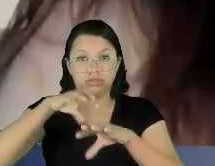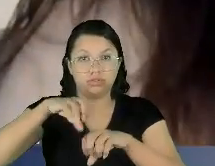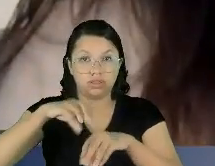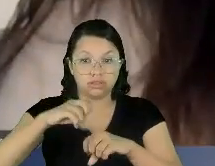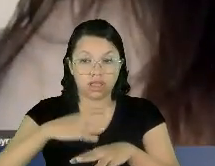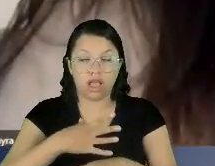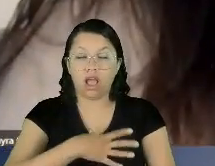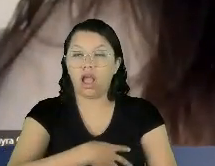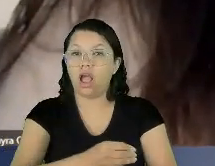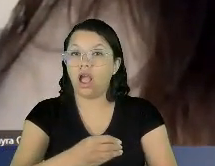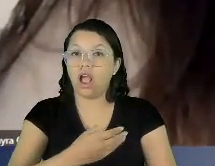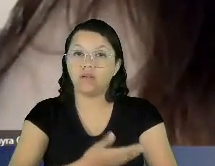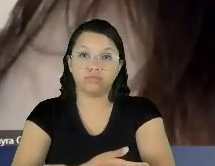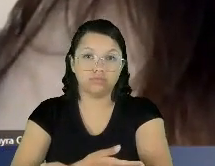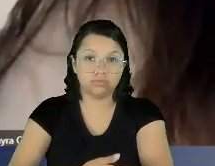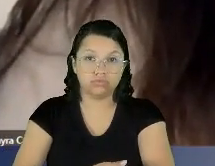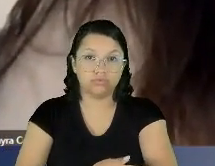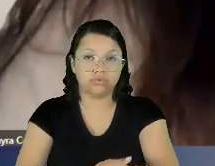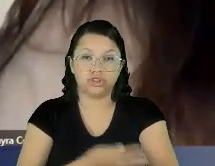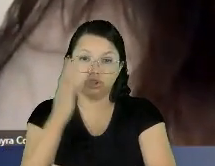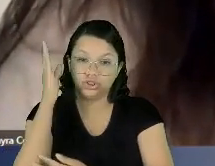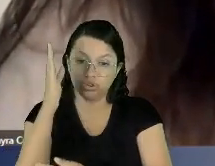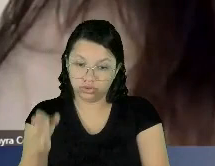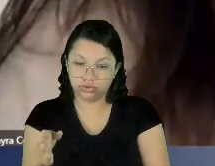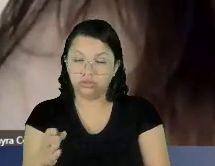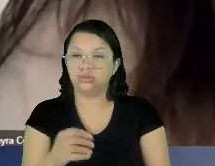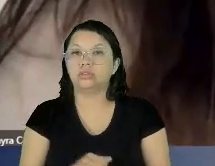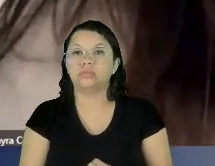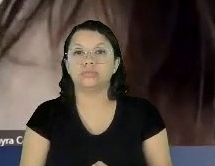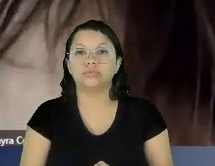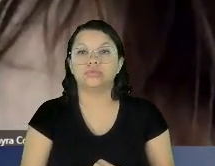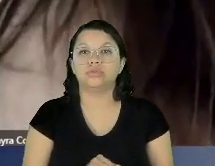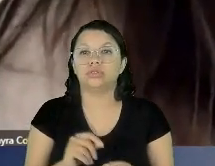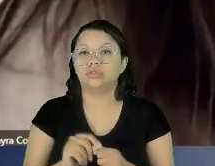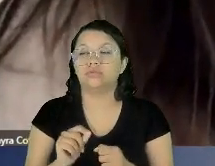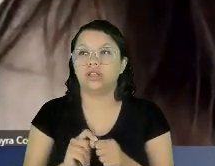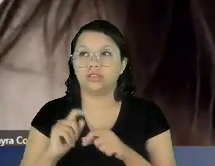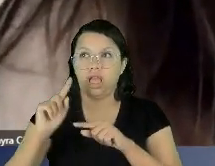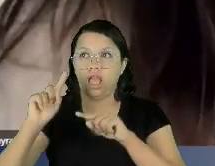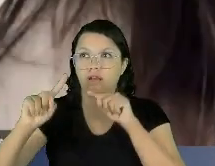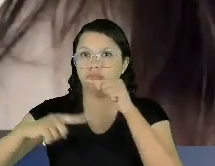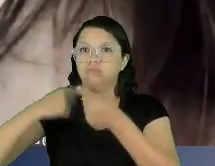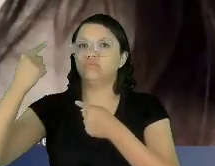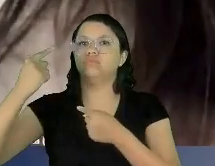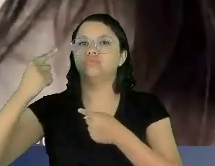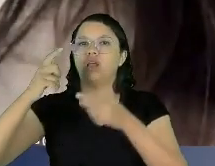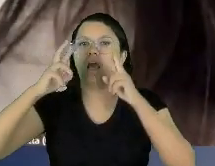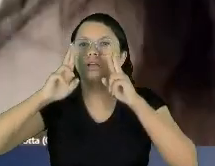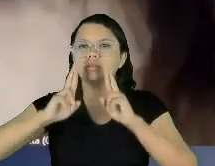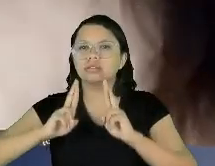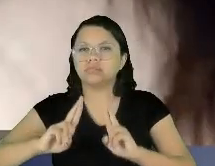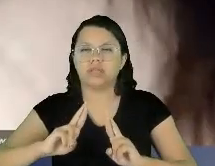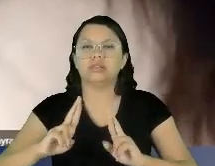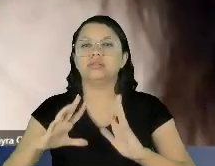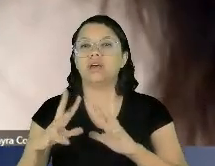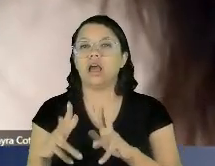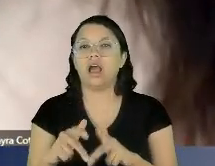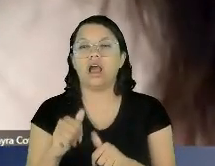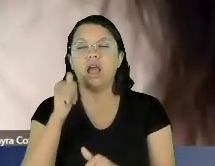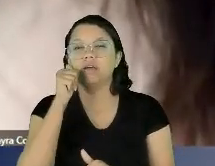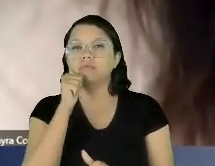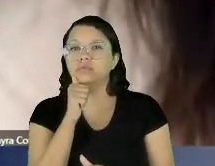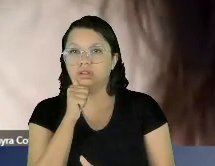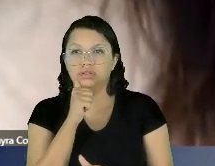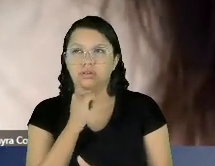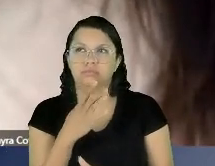que é importantíssimo que na educação dos nossos filhos direcionemos no sentido de fazê-los homens evoluídos, no respeito de